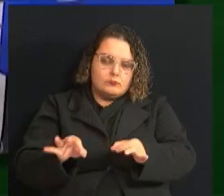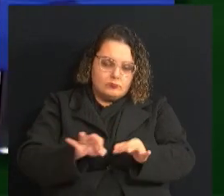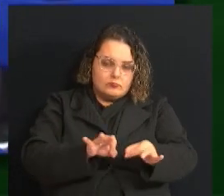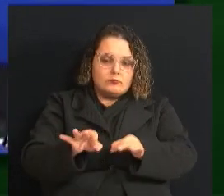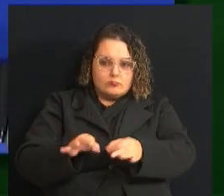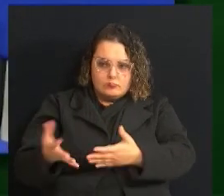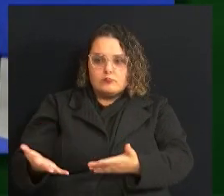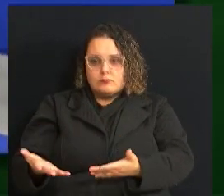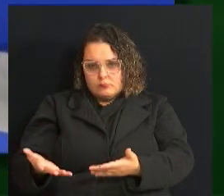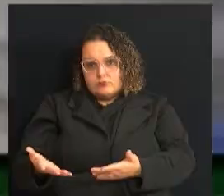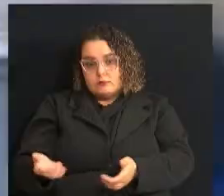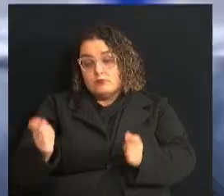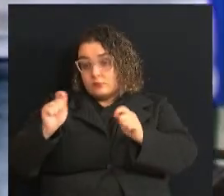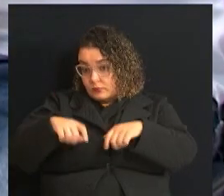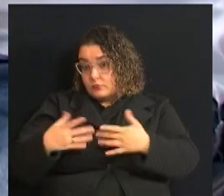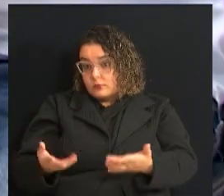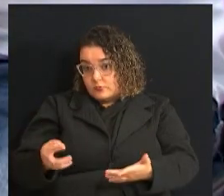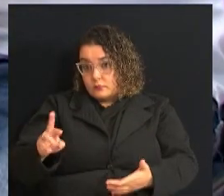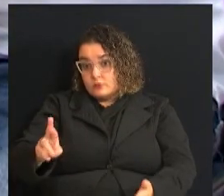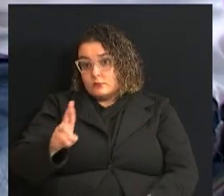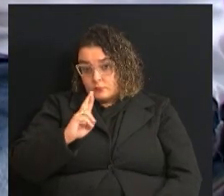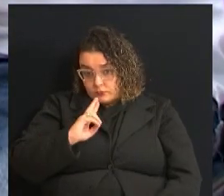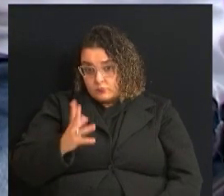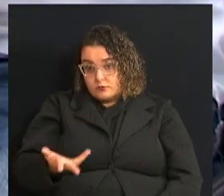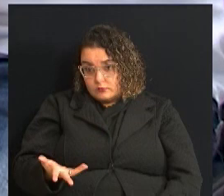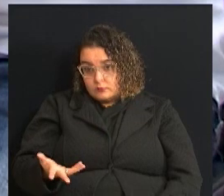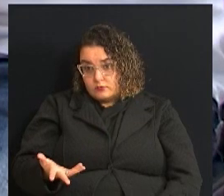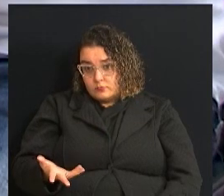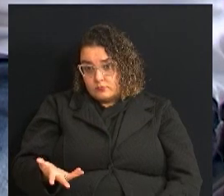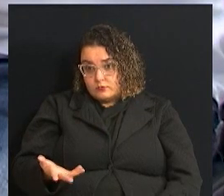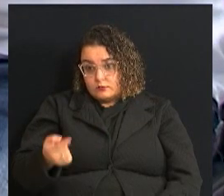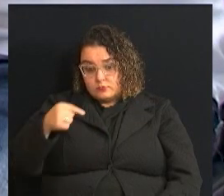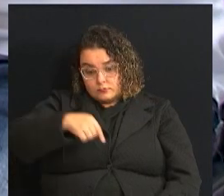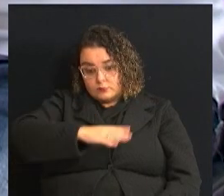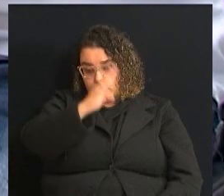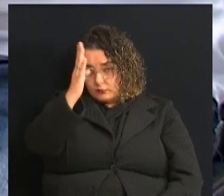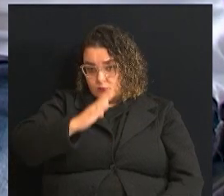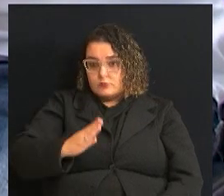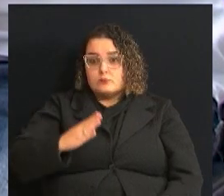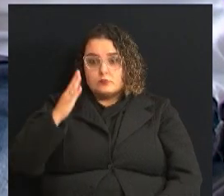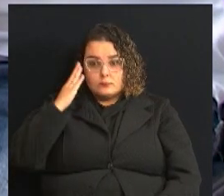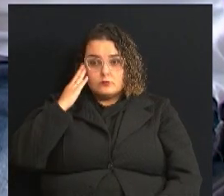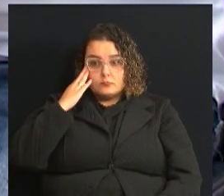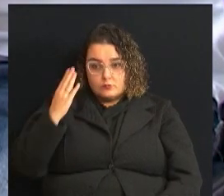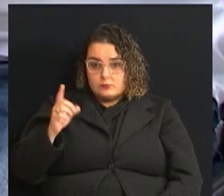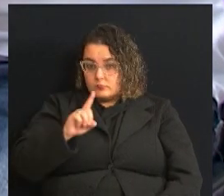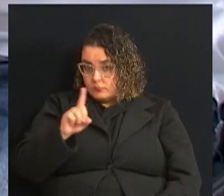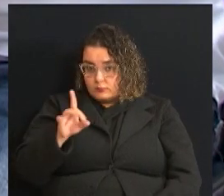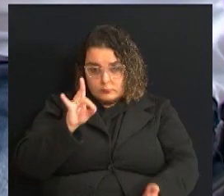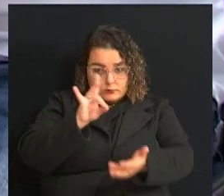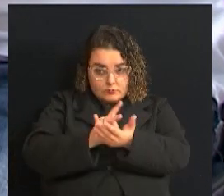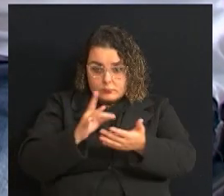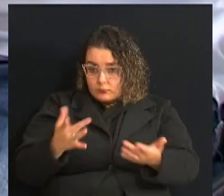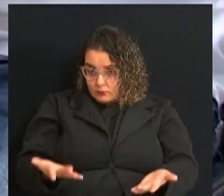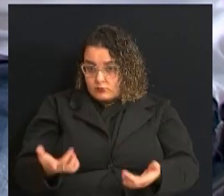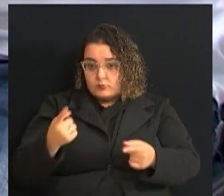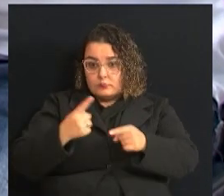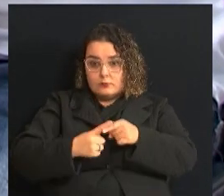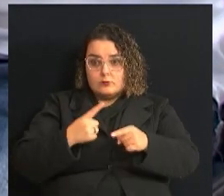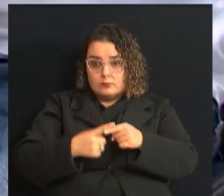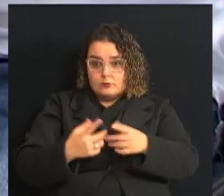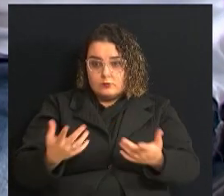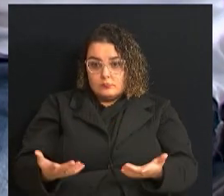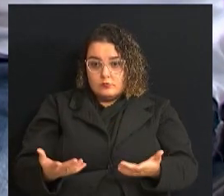uma possível resposta. Né? E no caso do Brasil, a gente sabe que isso não é verdade, né, porque não